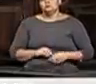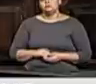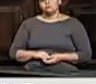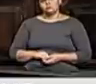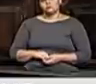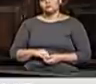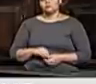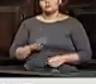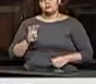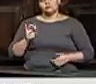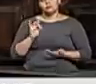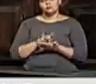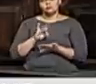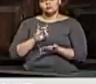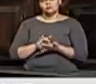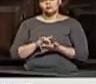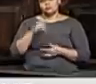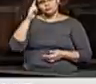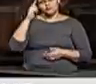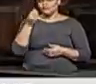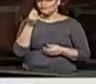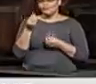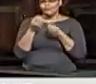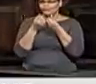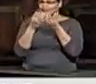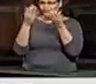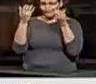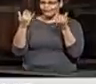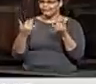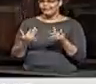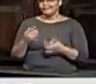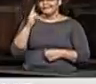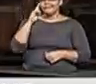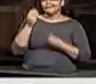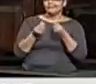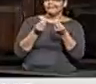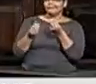a bem da verdade, eu não sei nem por onde começar.